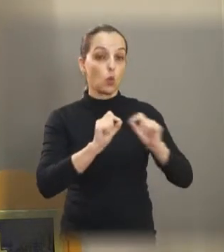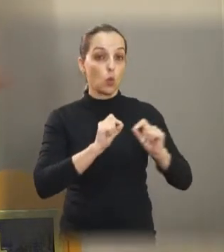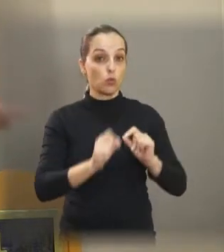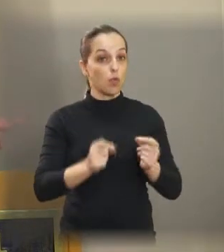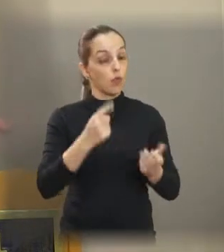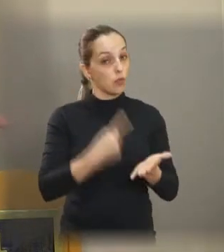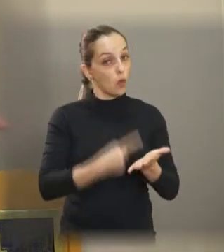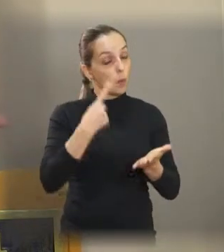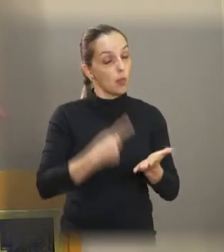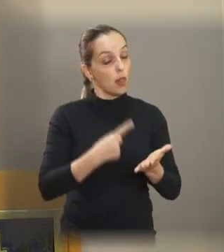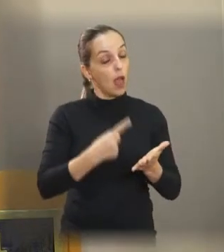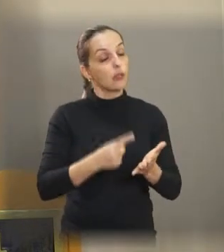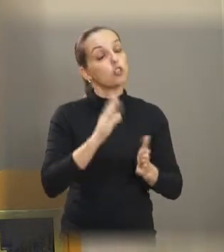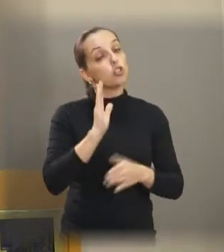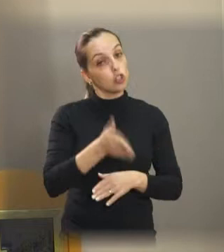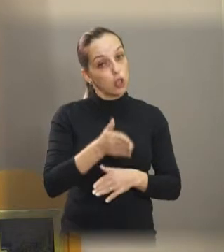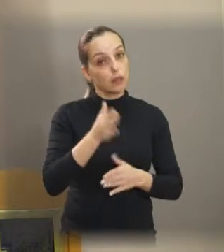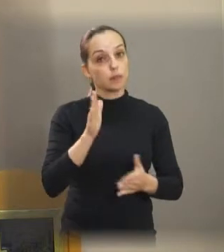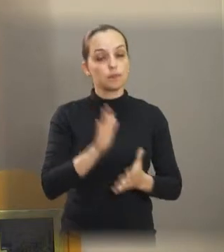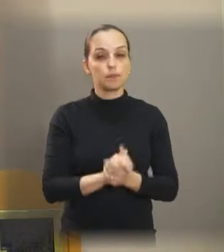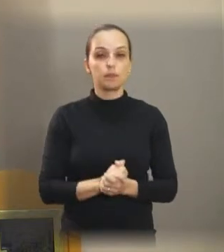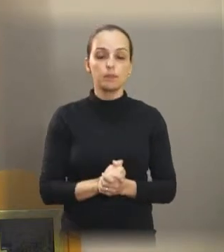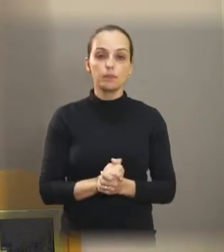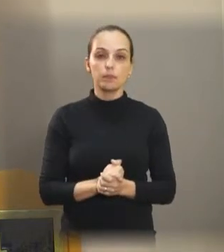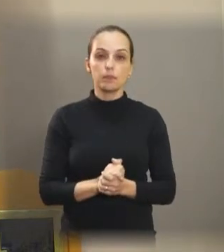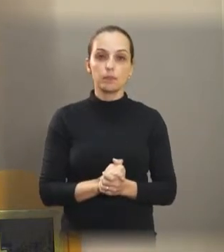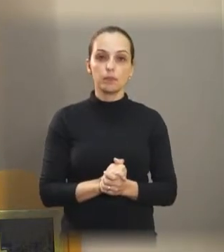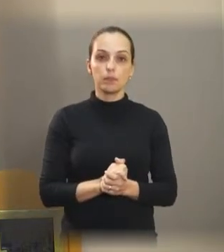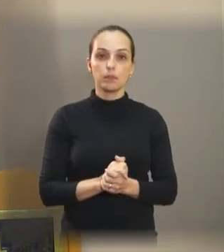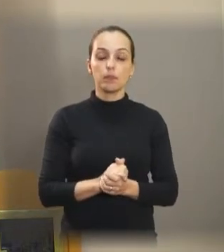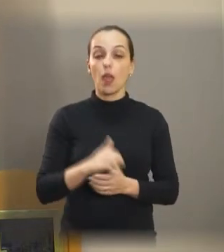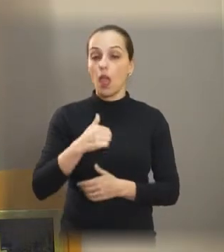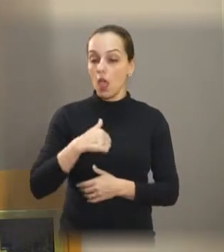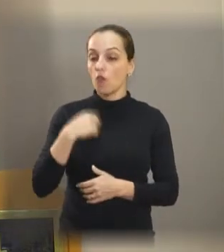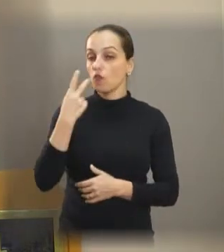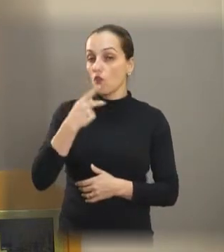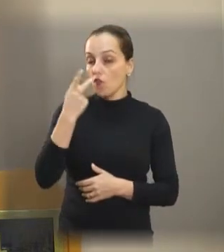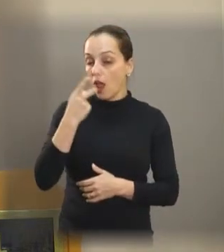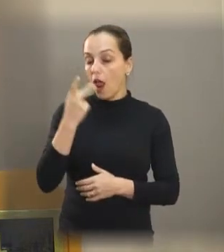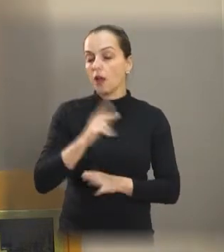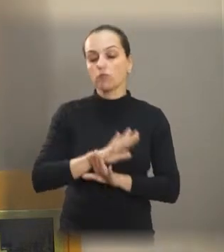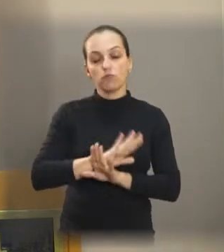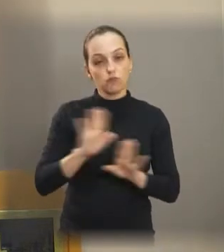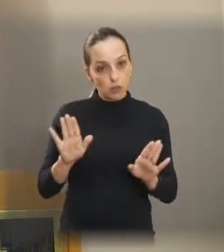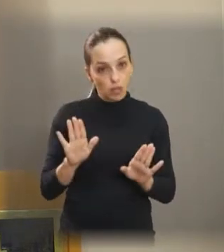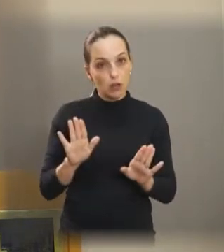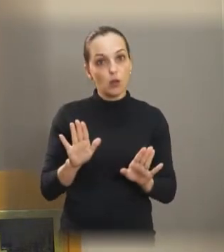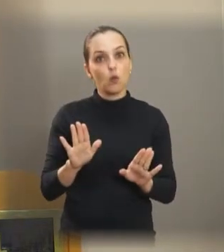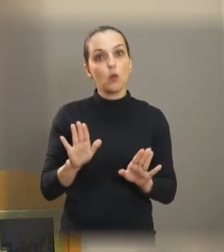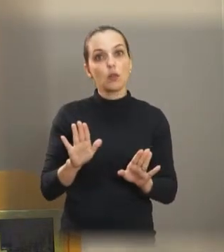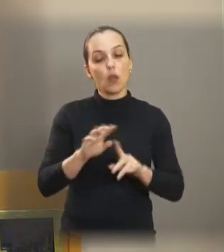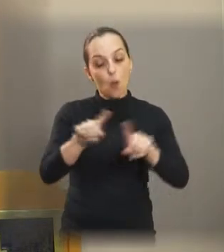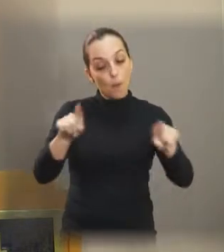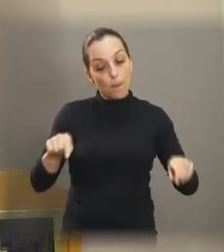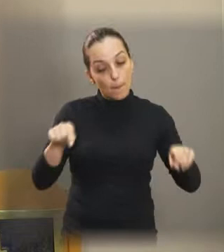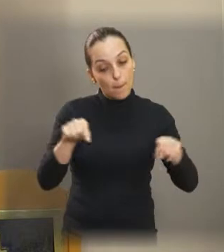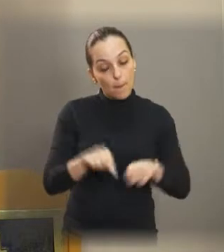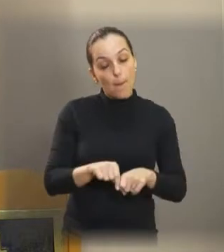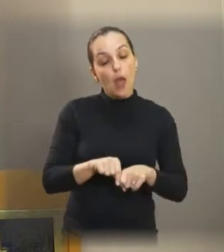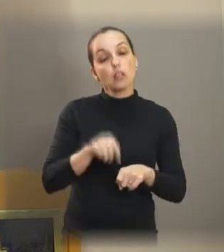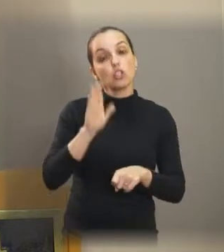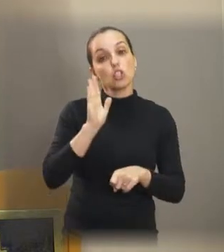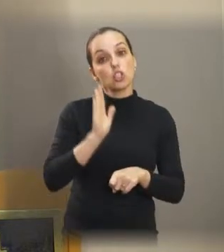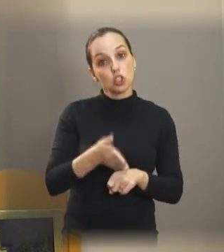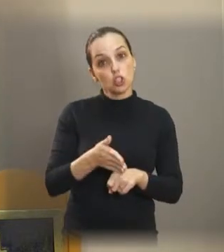já que no grande expediente não terei a oportunidade de falar sobre o assunto, de que o nosso gabinete já está